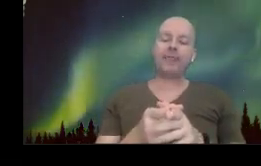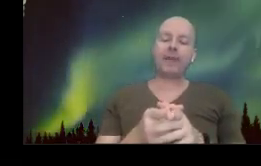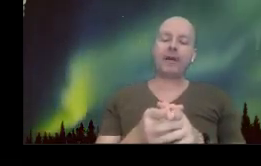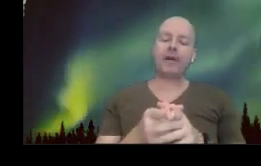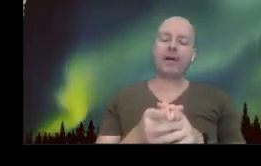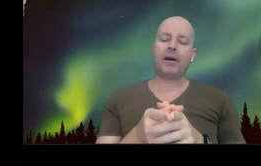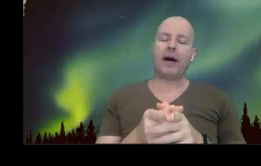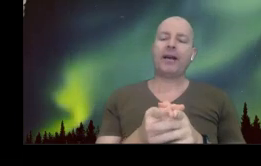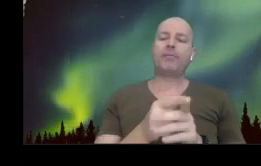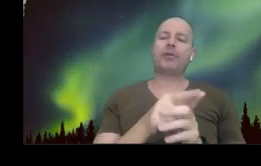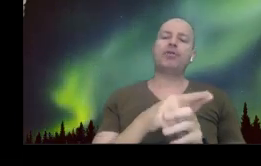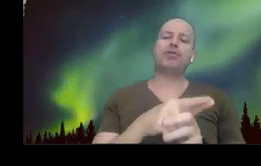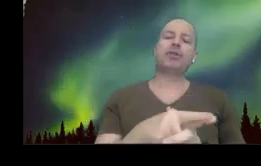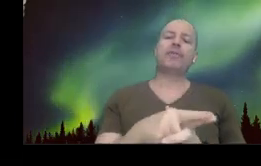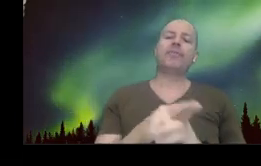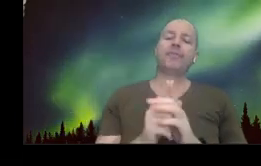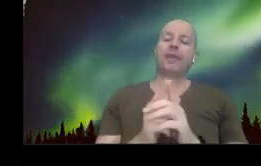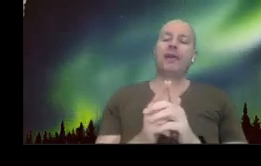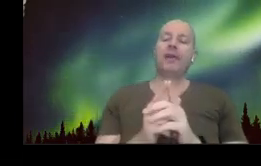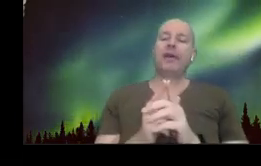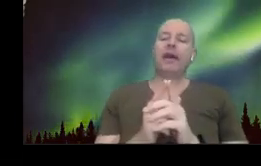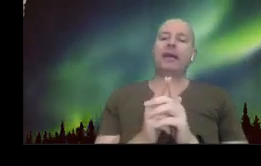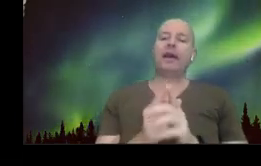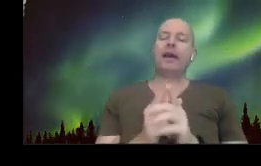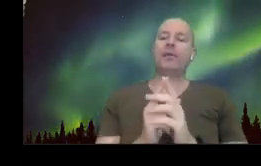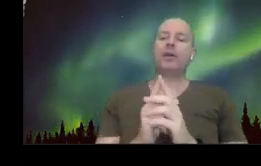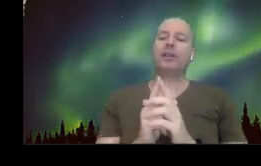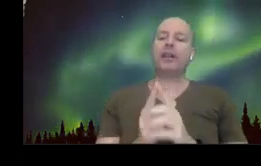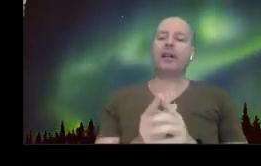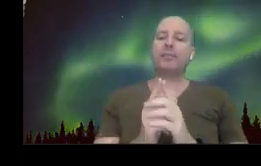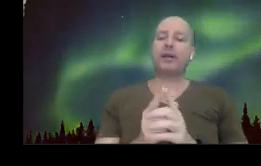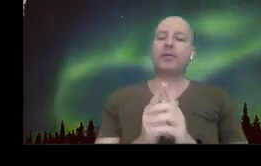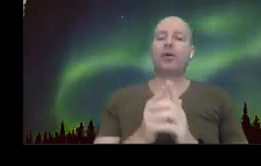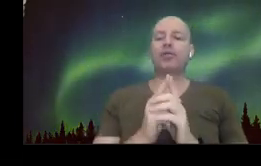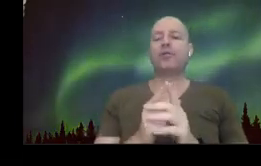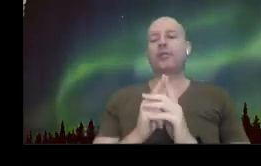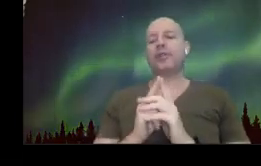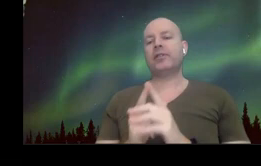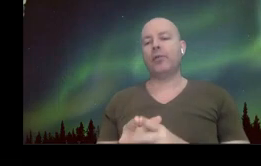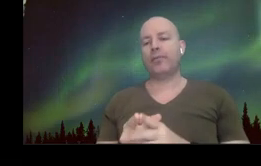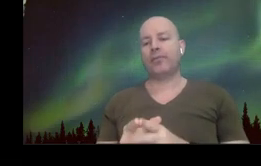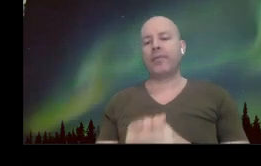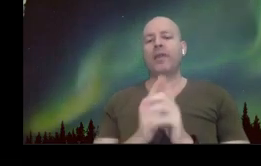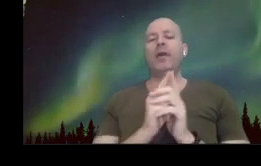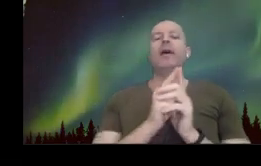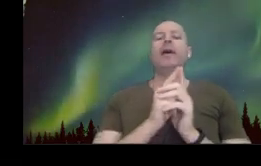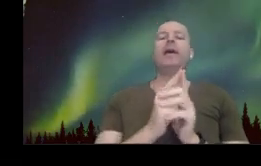a área protegida, ela é regulamentada pelo Código